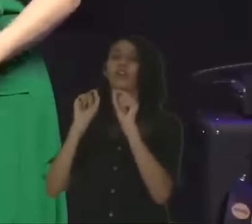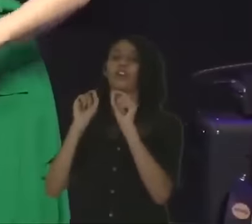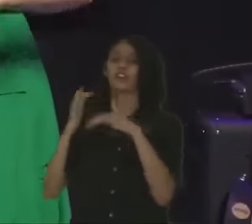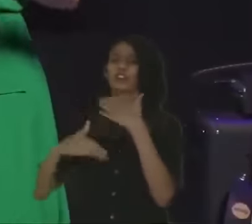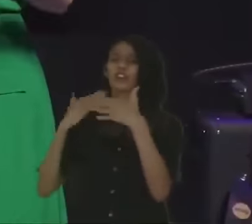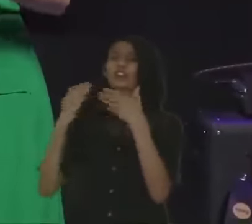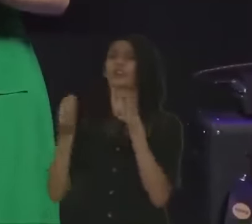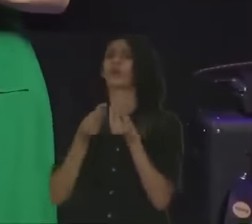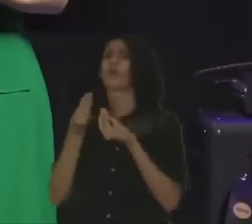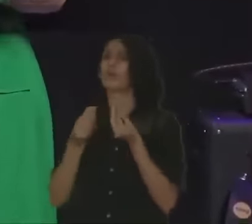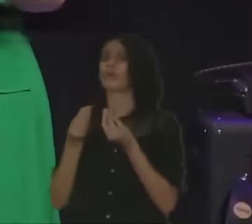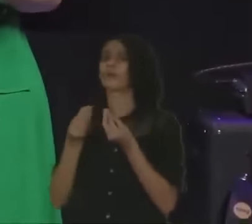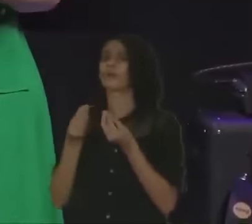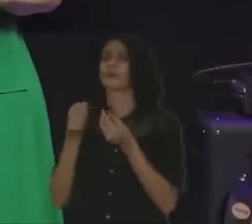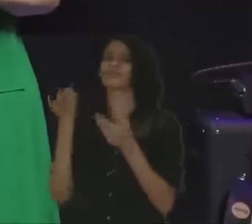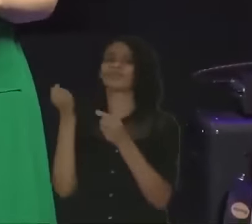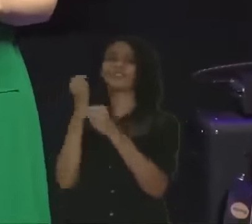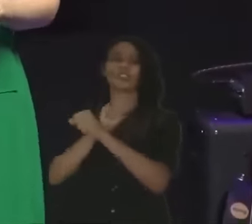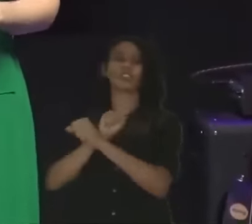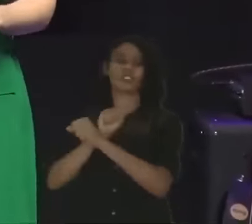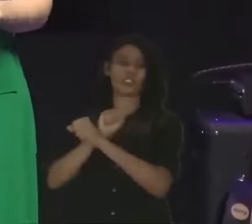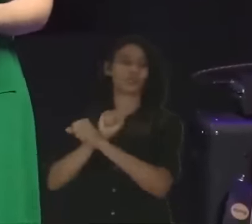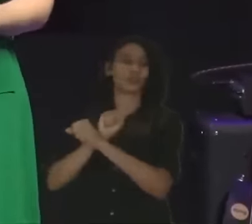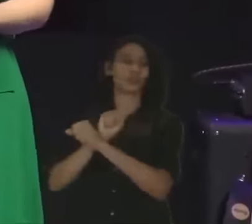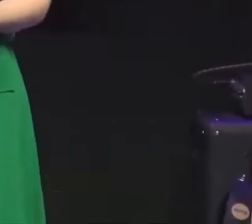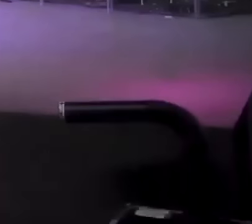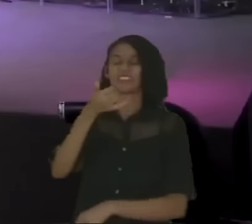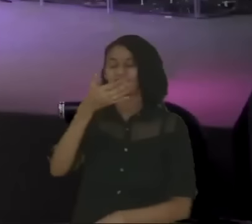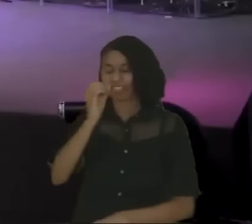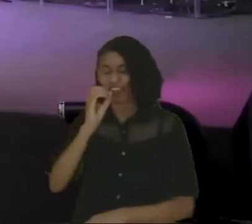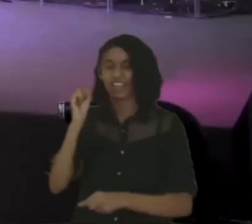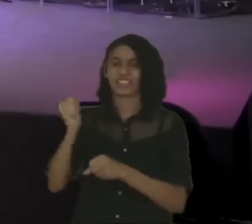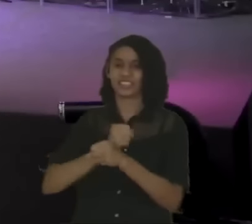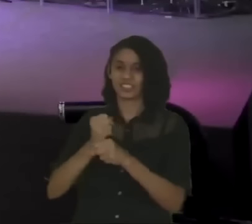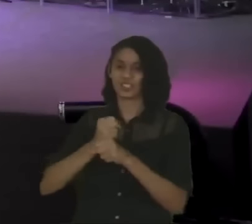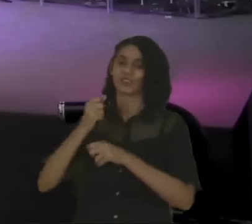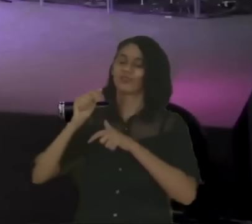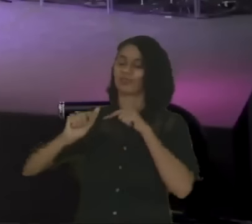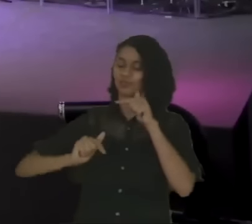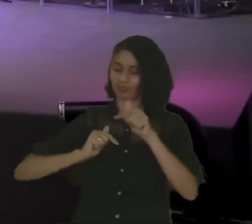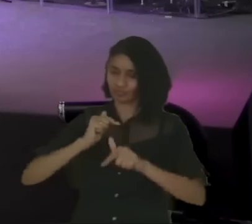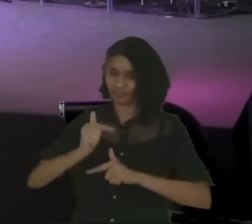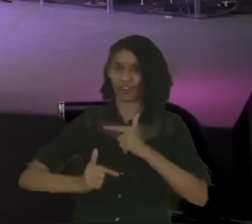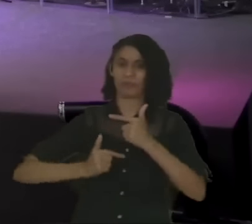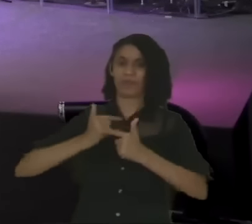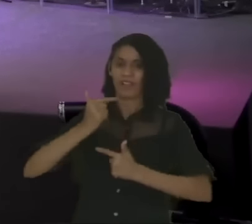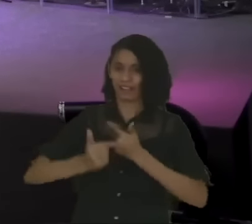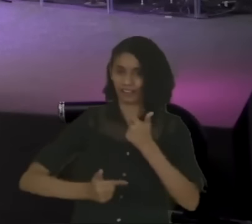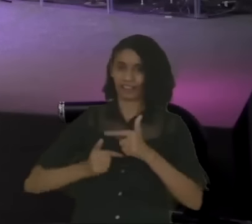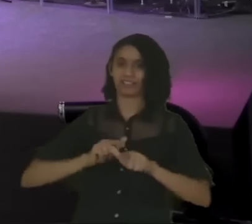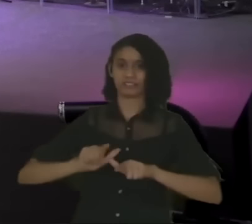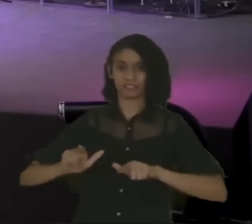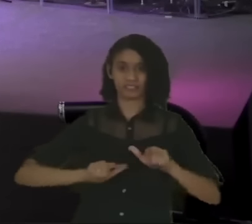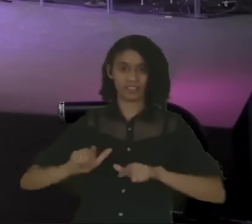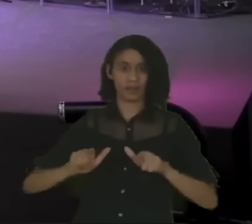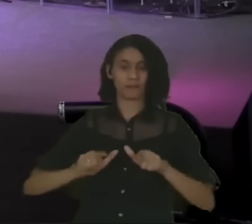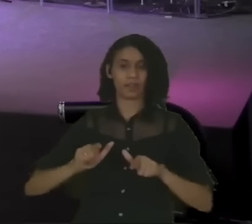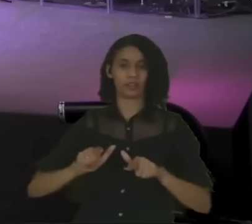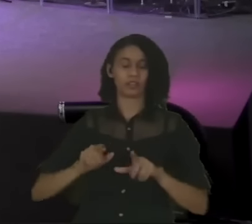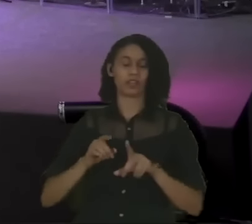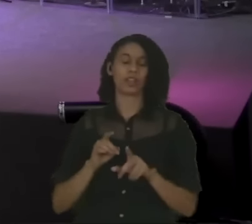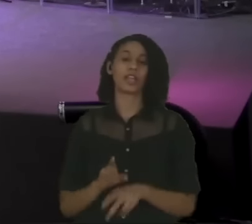trabalhou mais de 10 anos incansavelmente fielmente para um camarada que na primeira mentira de